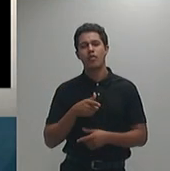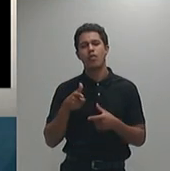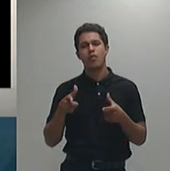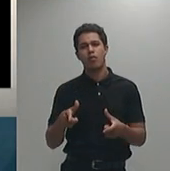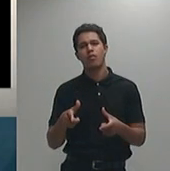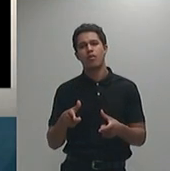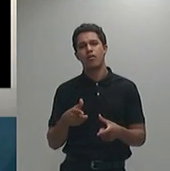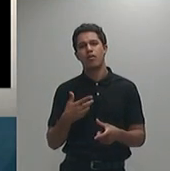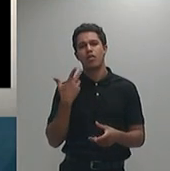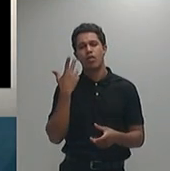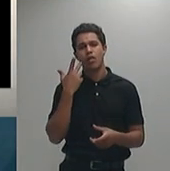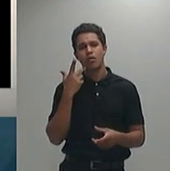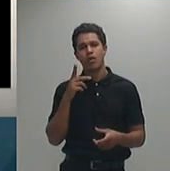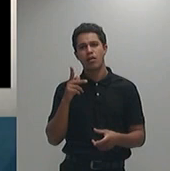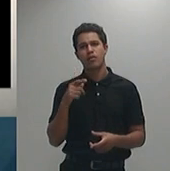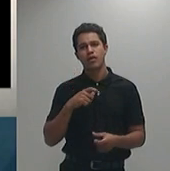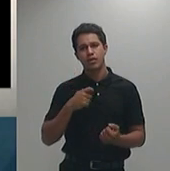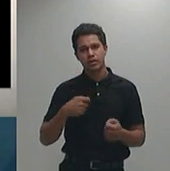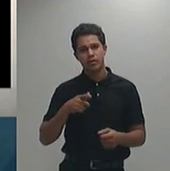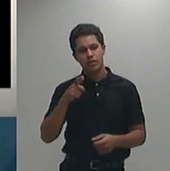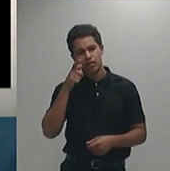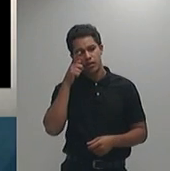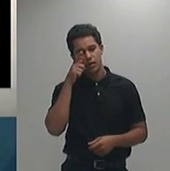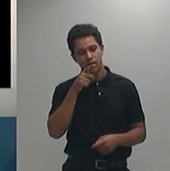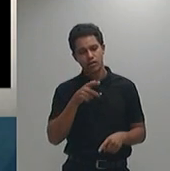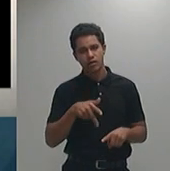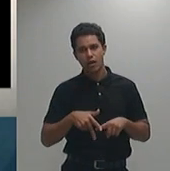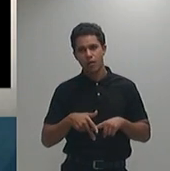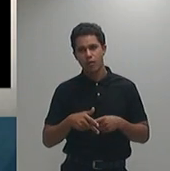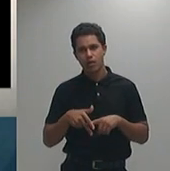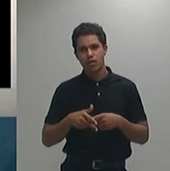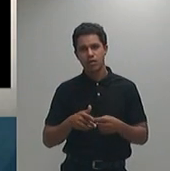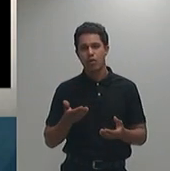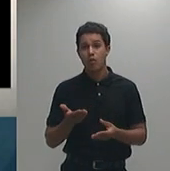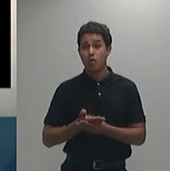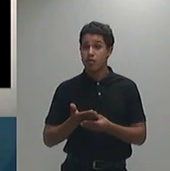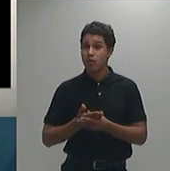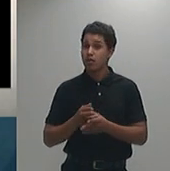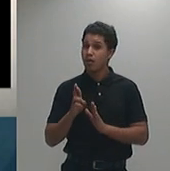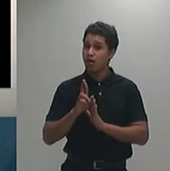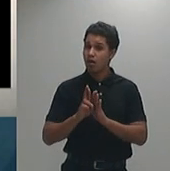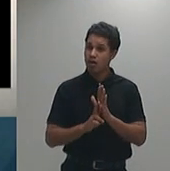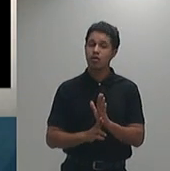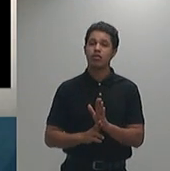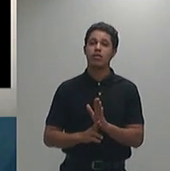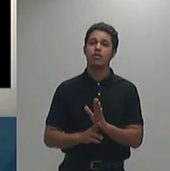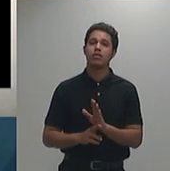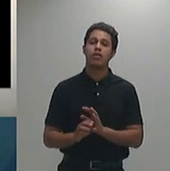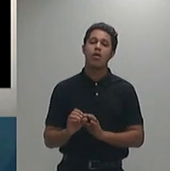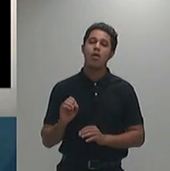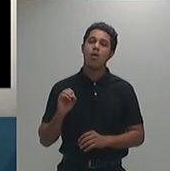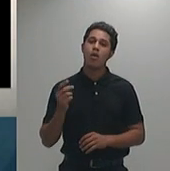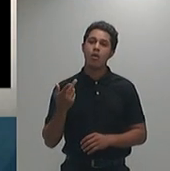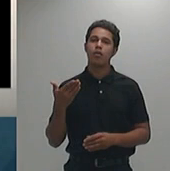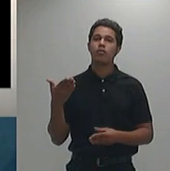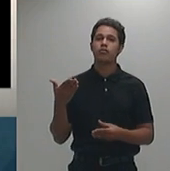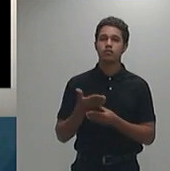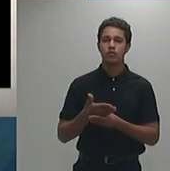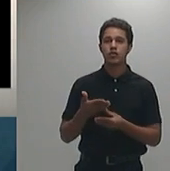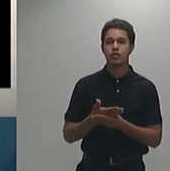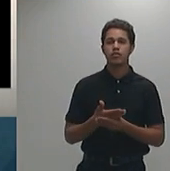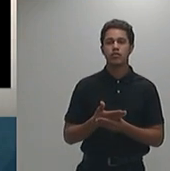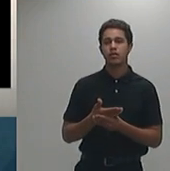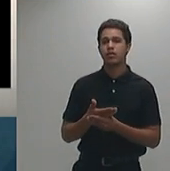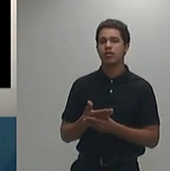eles têm interesse na manutenção do procedimento regular ou seja o procedimento da Câmara de